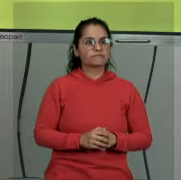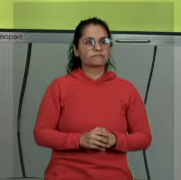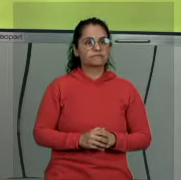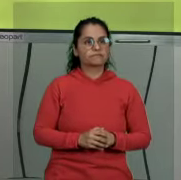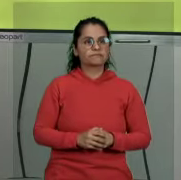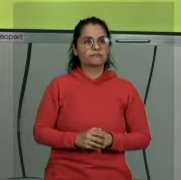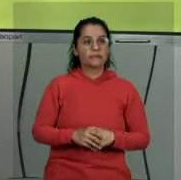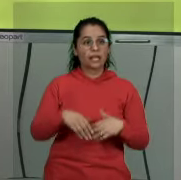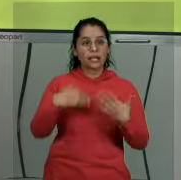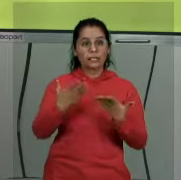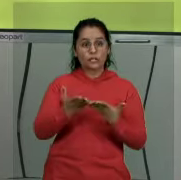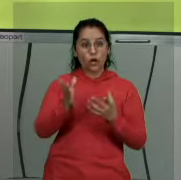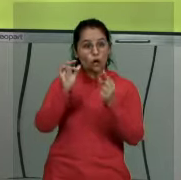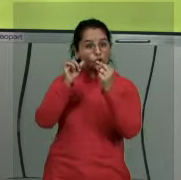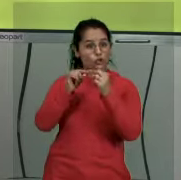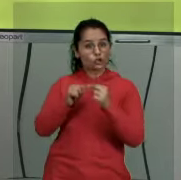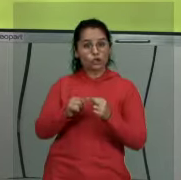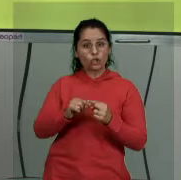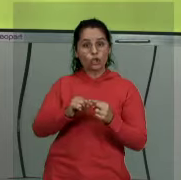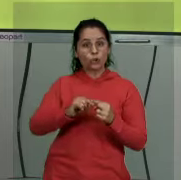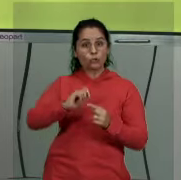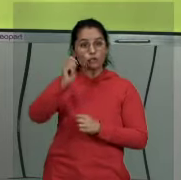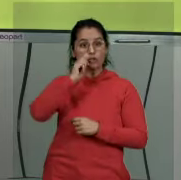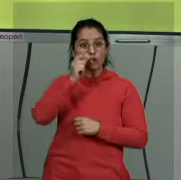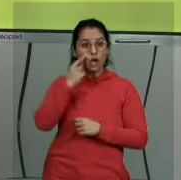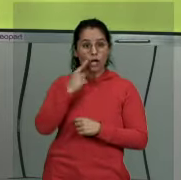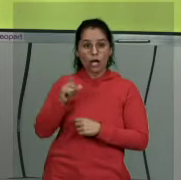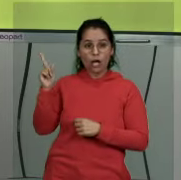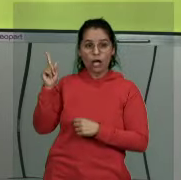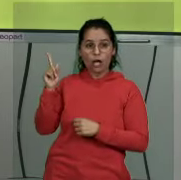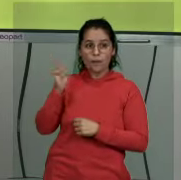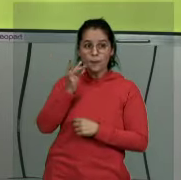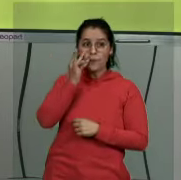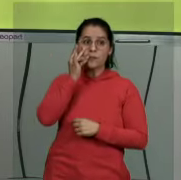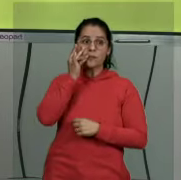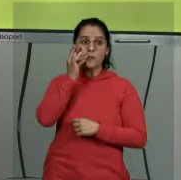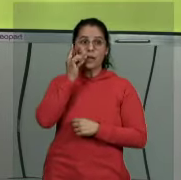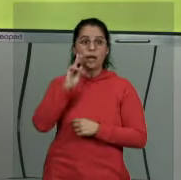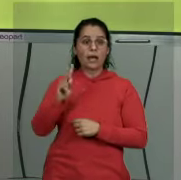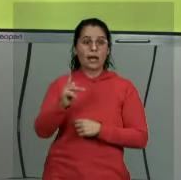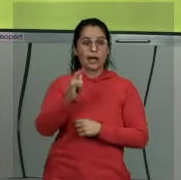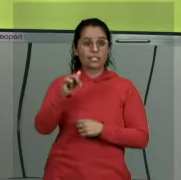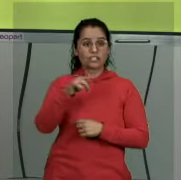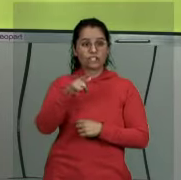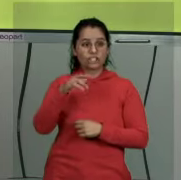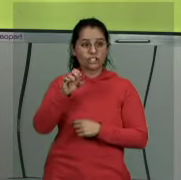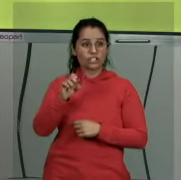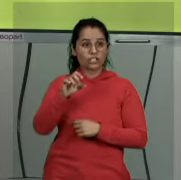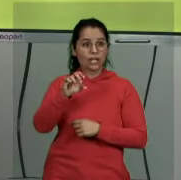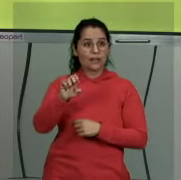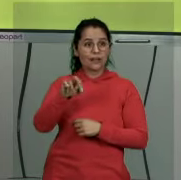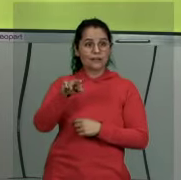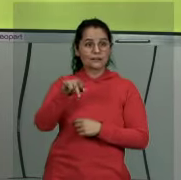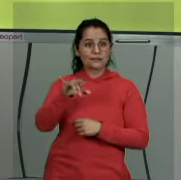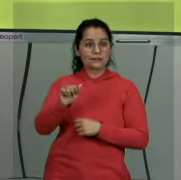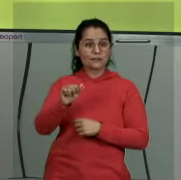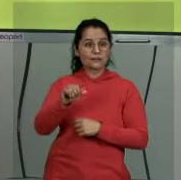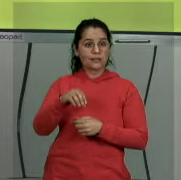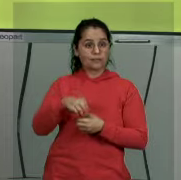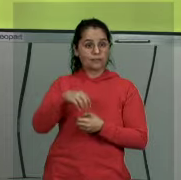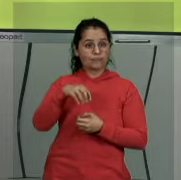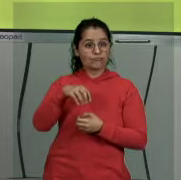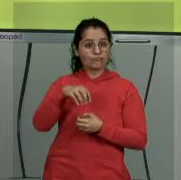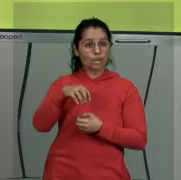Então, algumas dessas drogas, maconha, haxixe, êxtase, cogumelo, LSD,